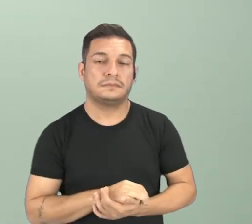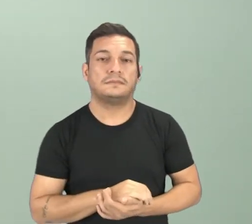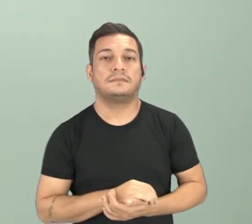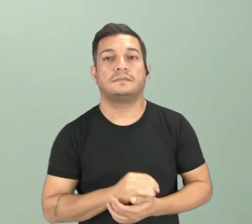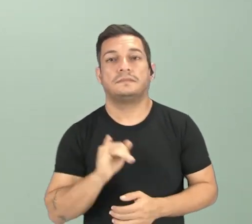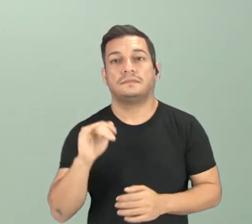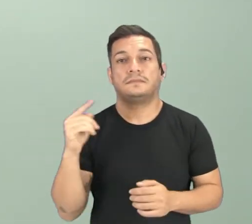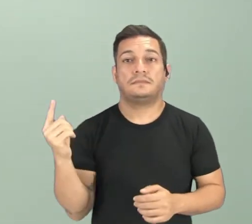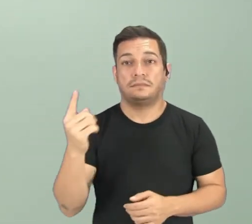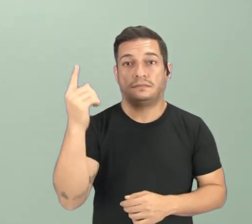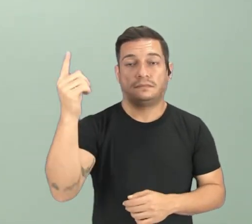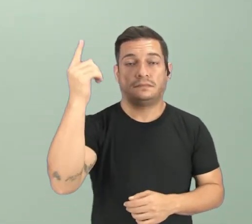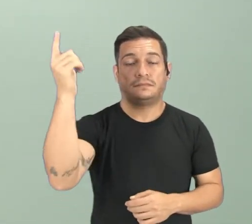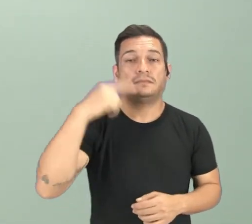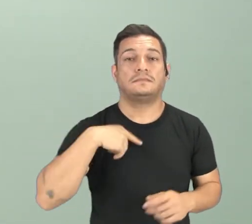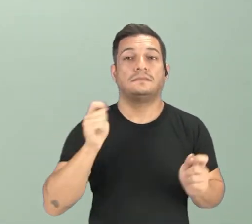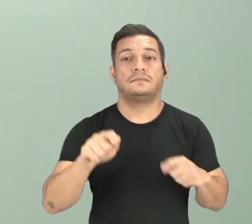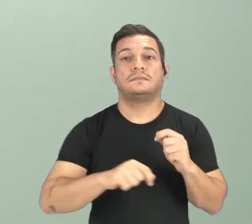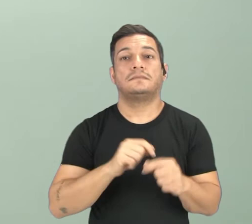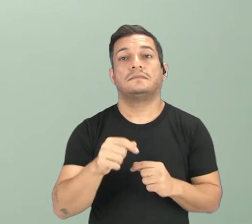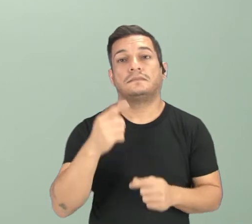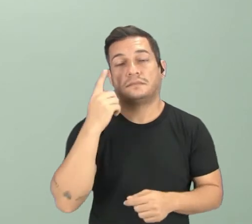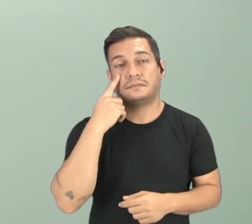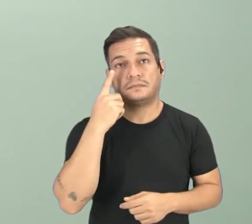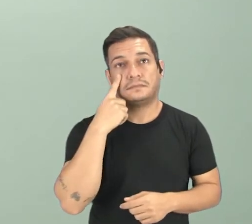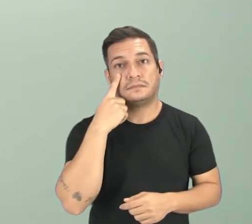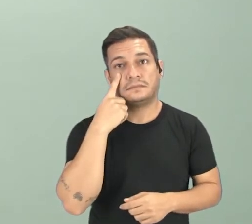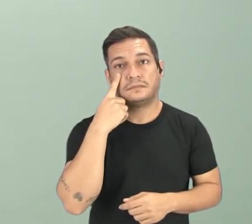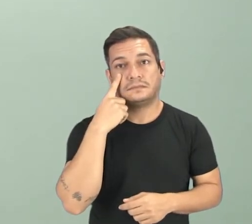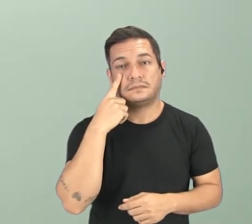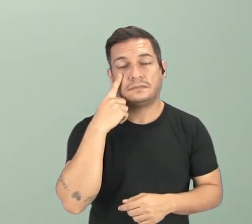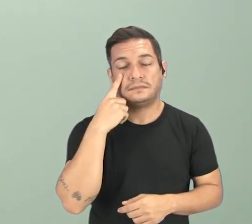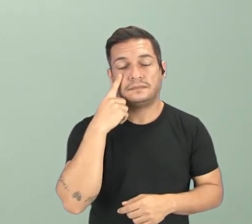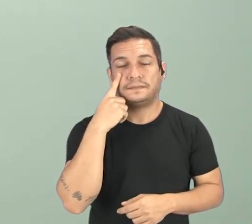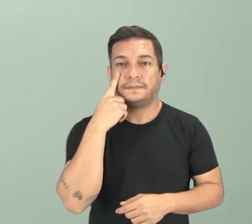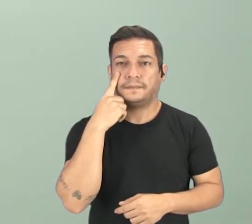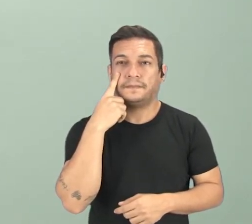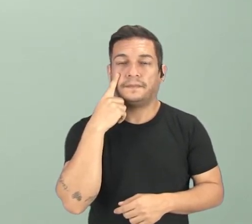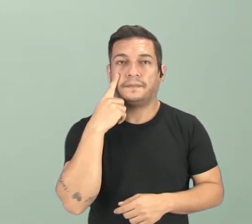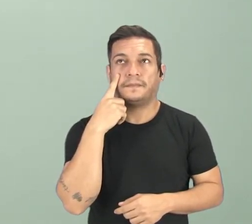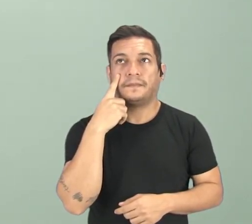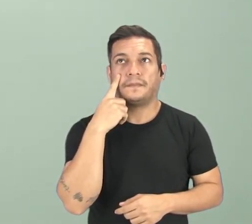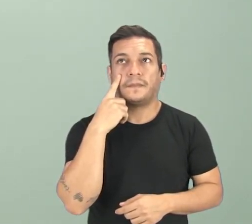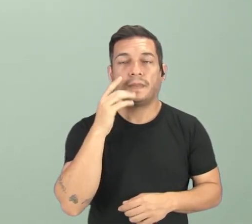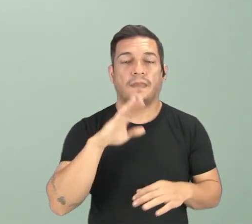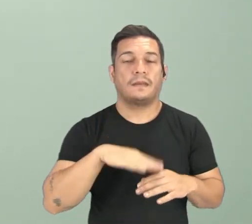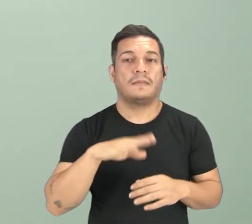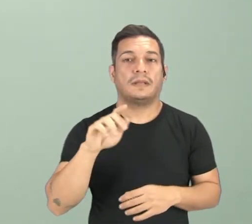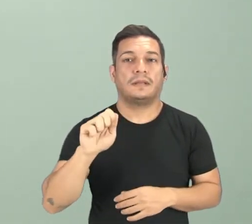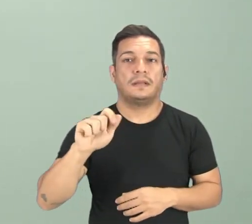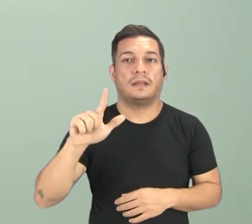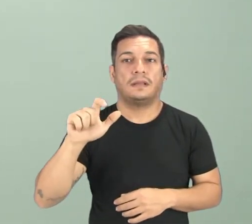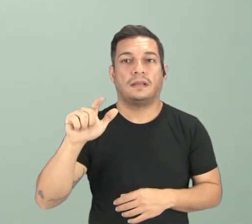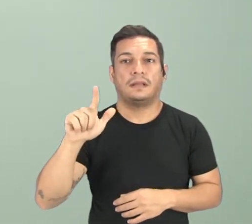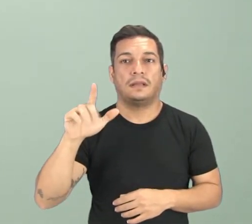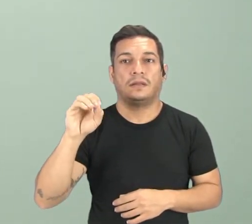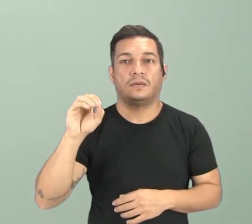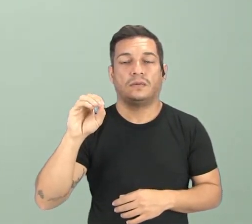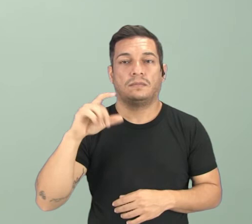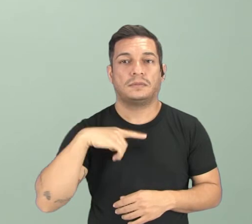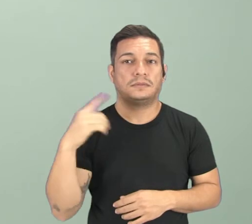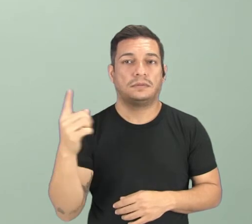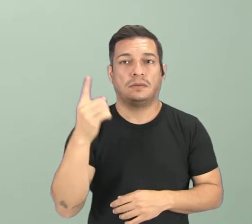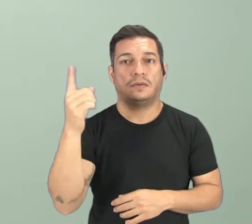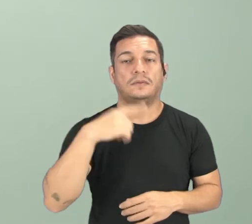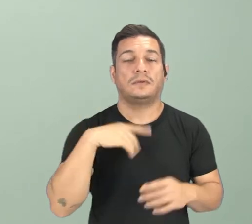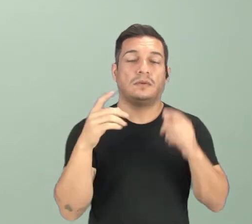para a altura, eu poderia dizer que quanto mais, né, alelos com a característica para ser alto,